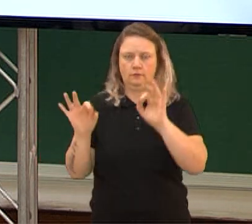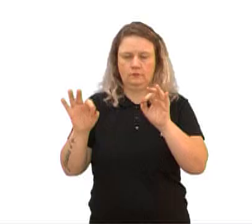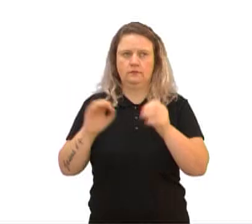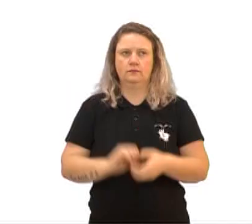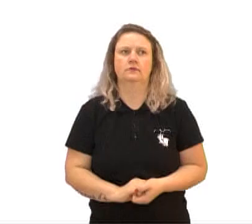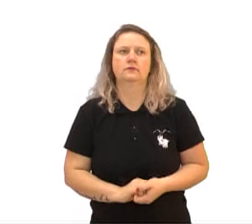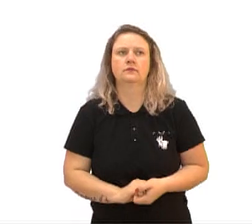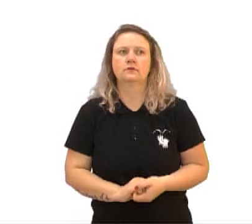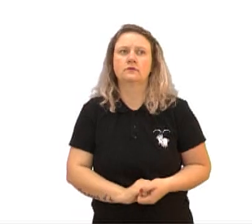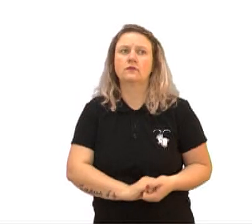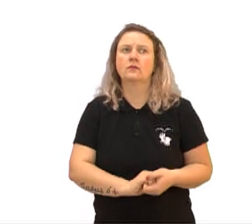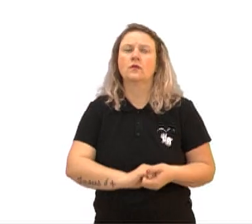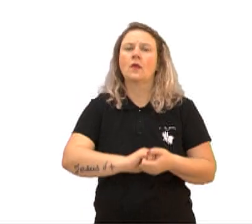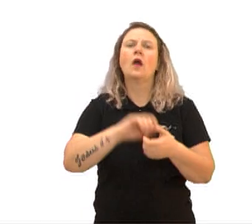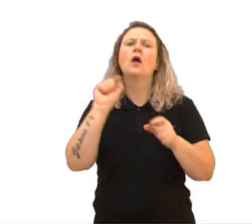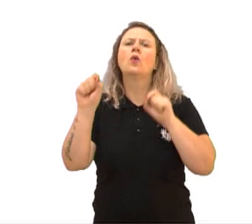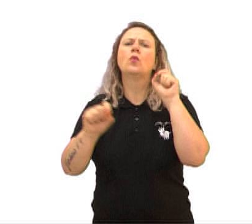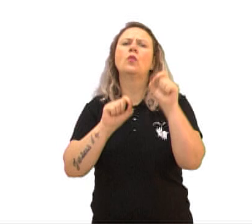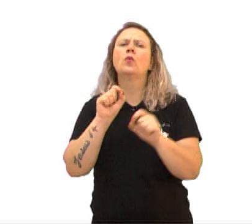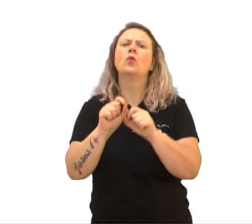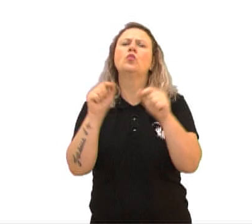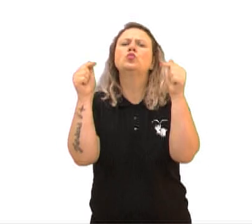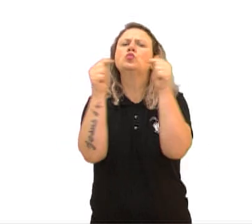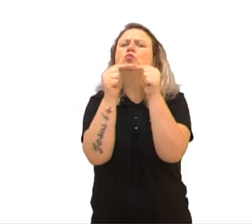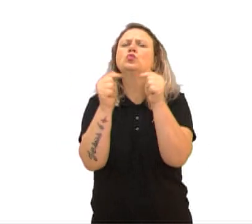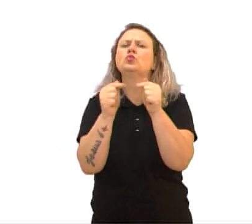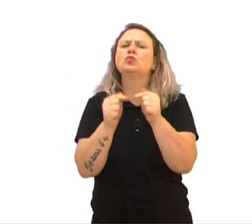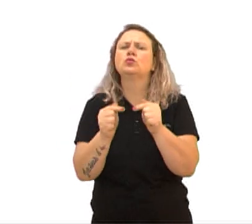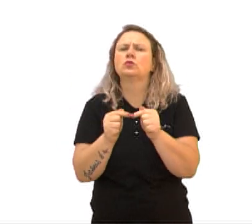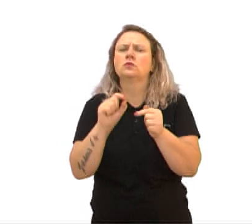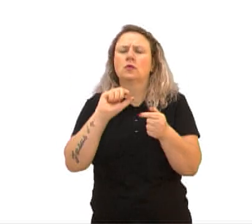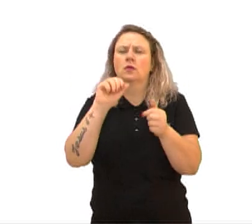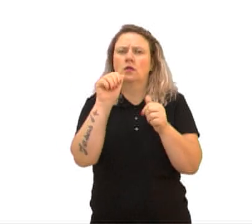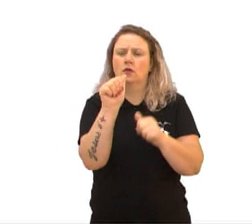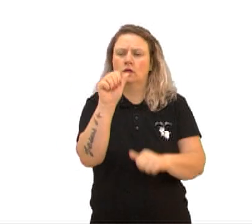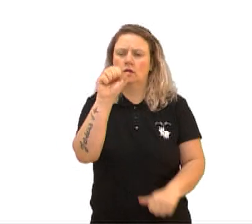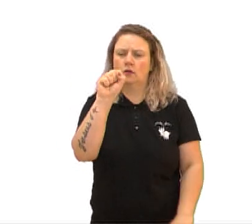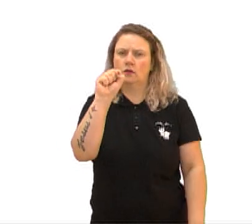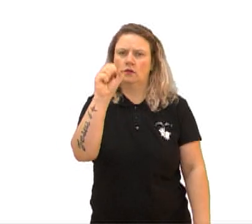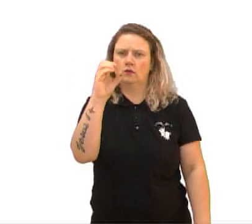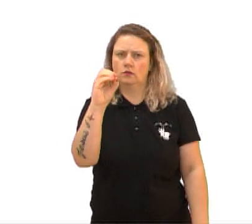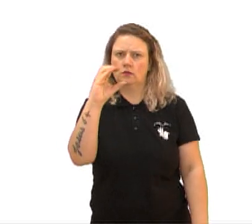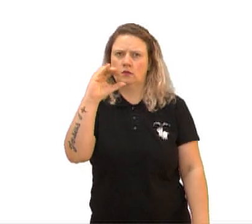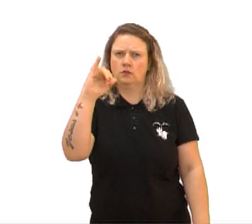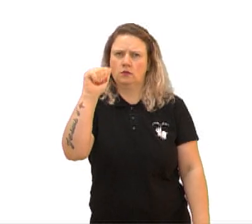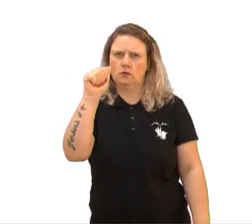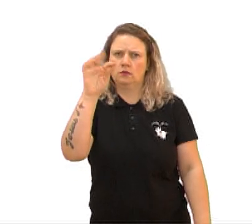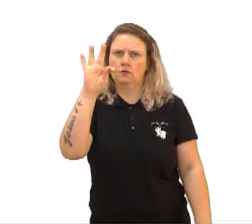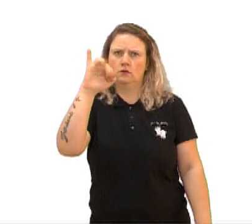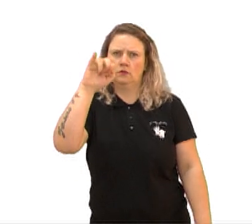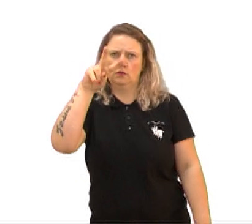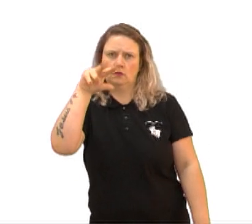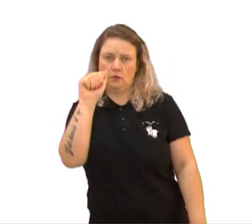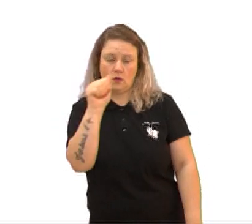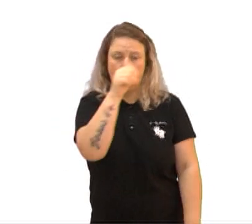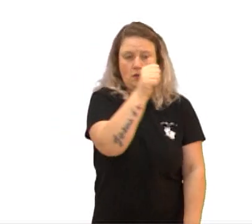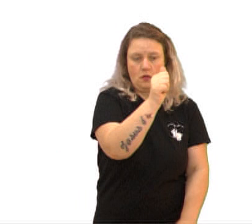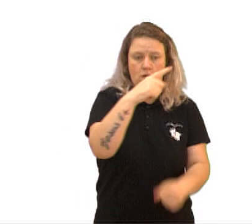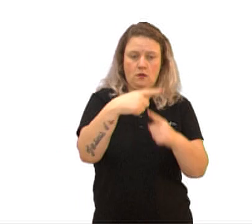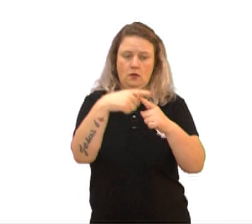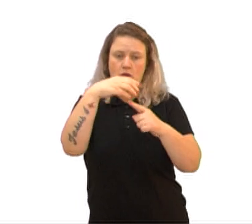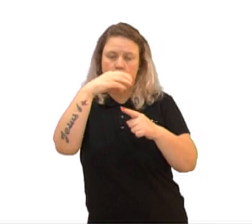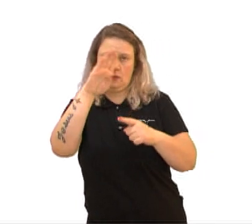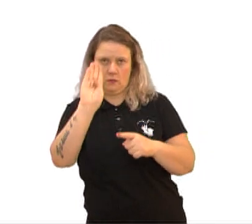também. Associativa. O que significa? Se eu faço a multiplicação de A vezes B e o resultado faço por